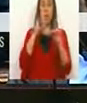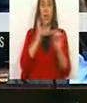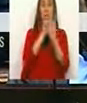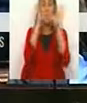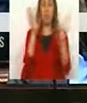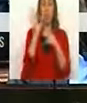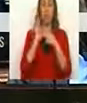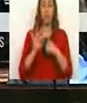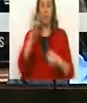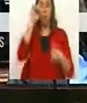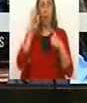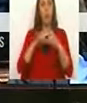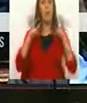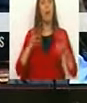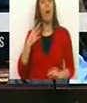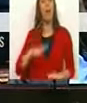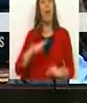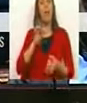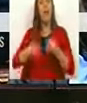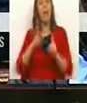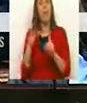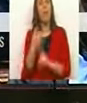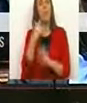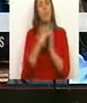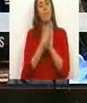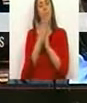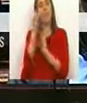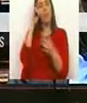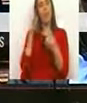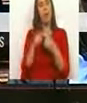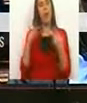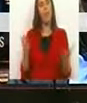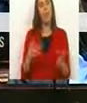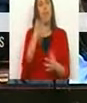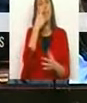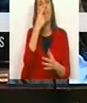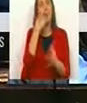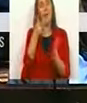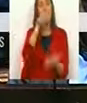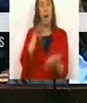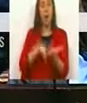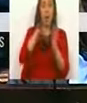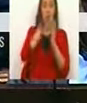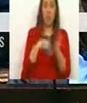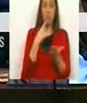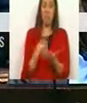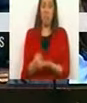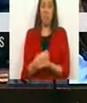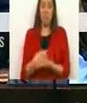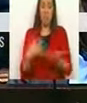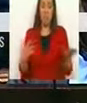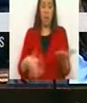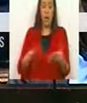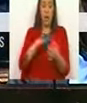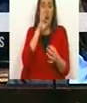que especificava os objetivos que pretendia atingir e quantificava esses objetivos. Preferiram aprovar um programa que não diz nada na